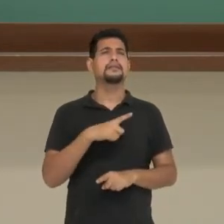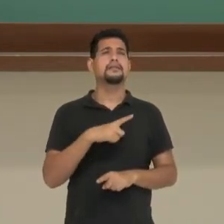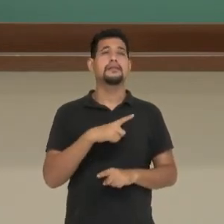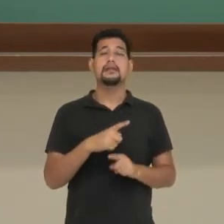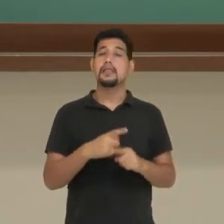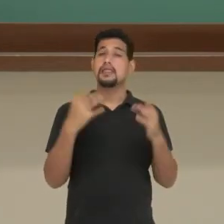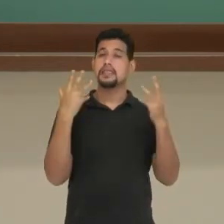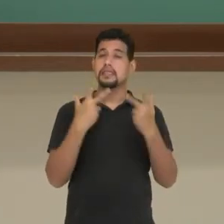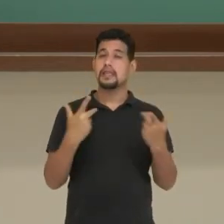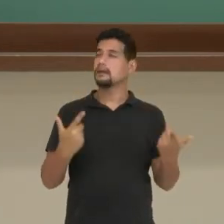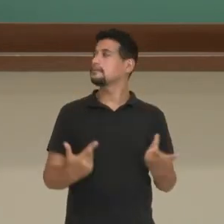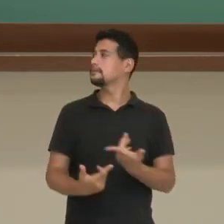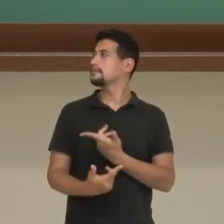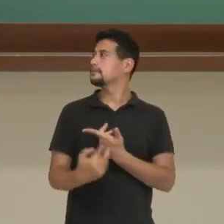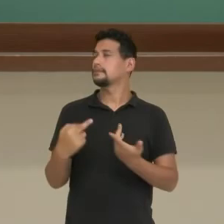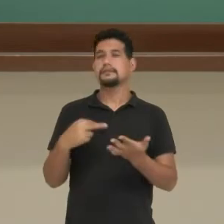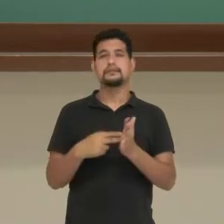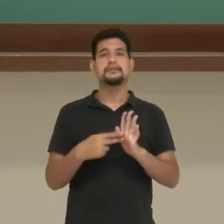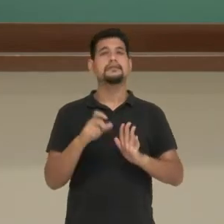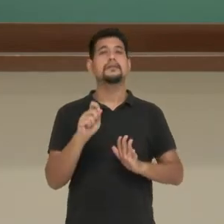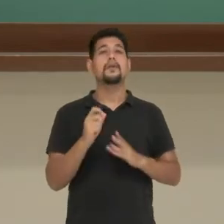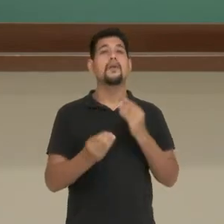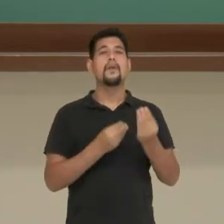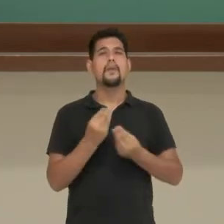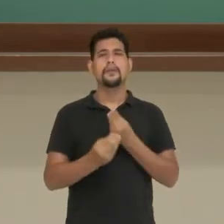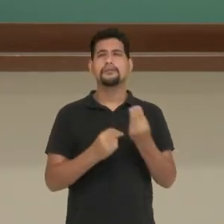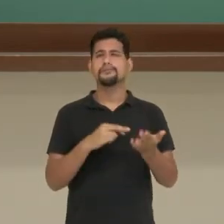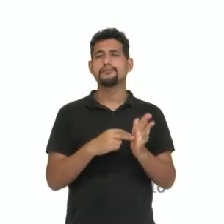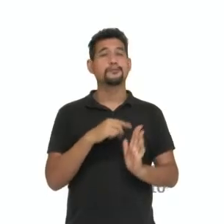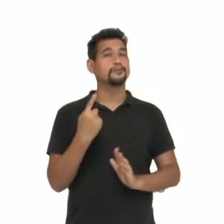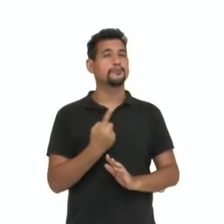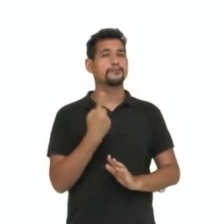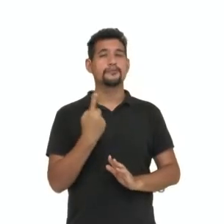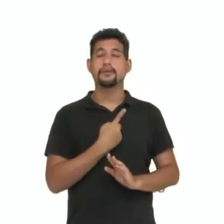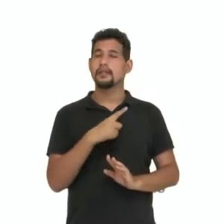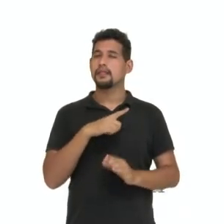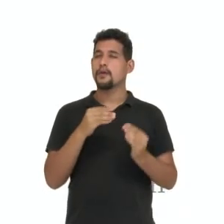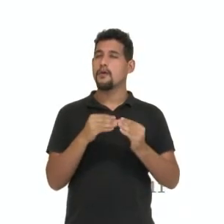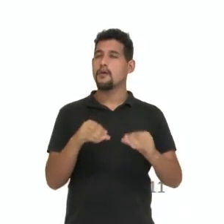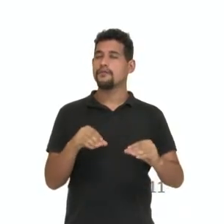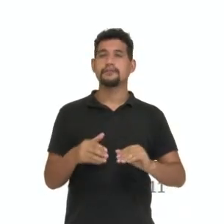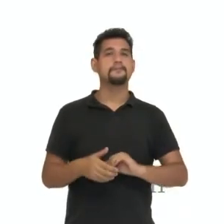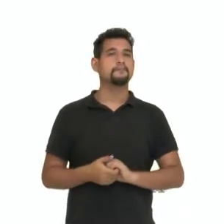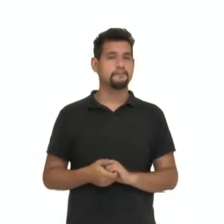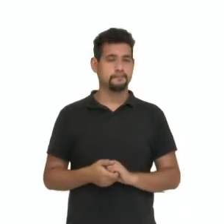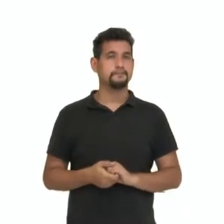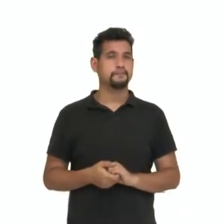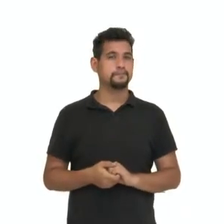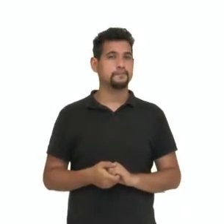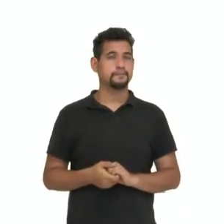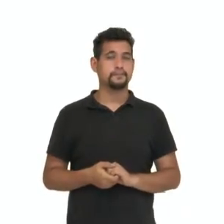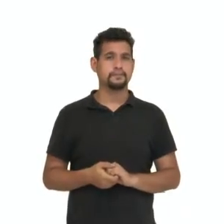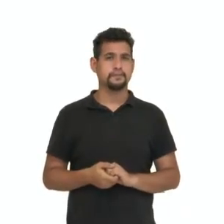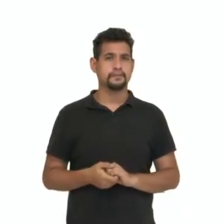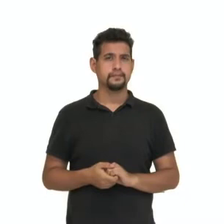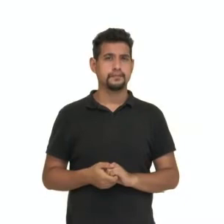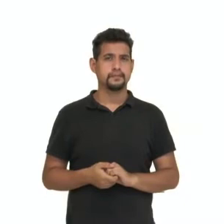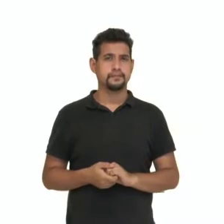e a équidna, que são dos grupos dos monotrematas, que são aqueles únicos que botam ovos, tá?